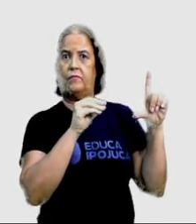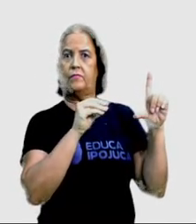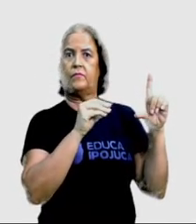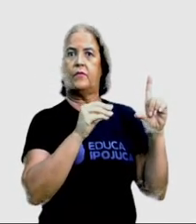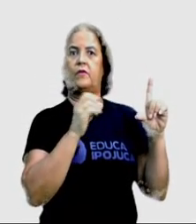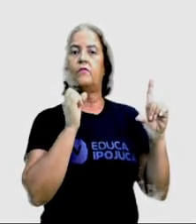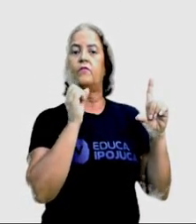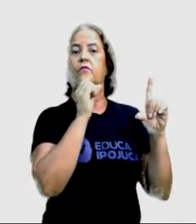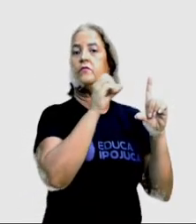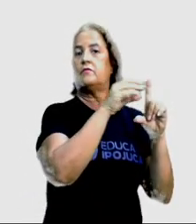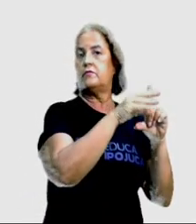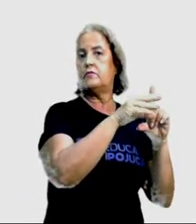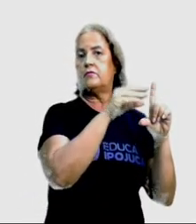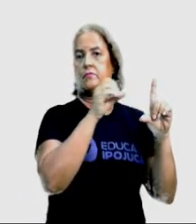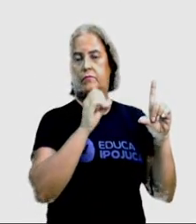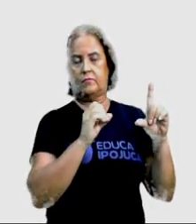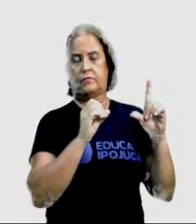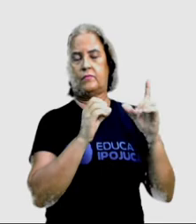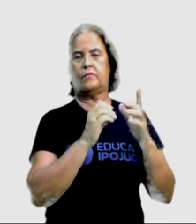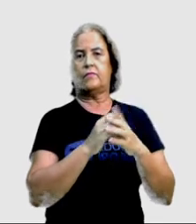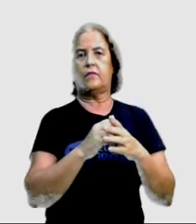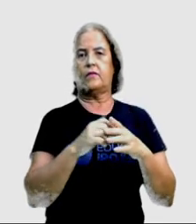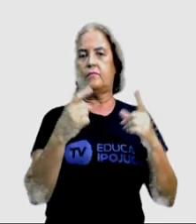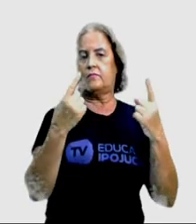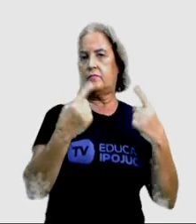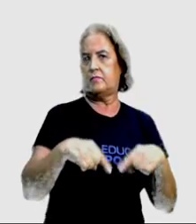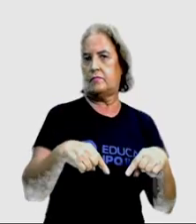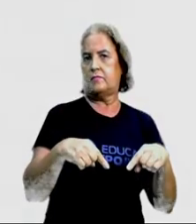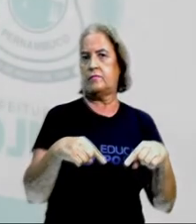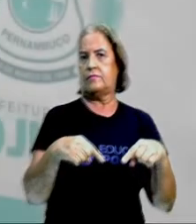ser automaticamente direcionado para o